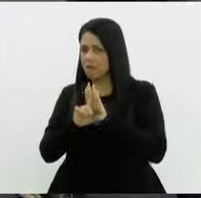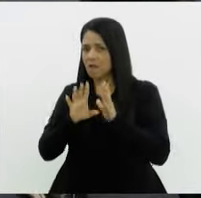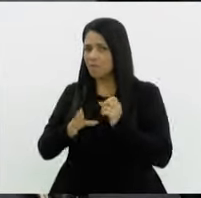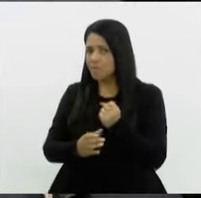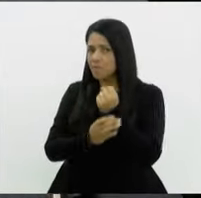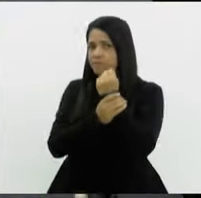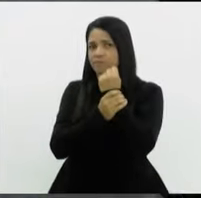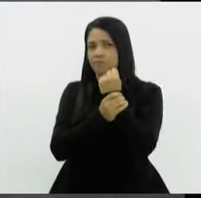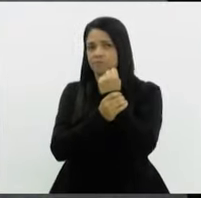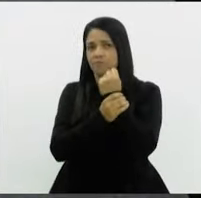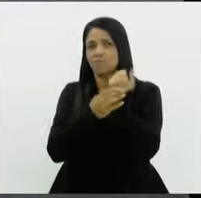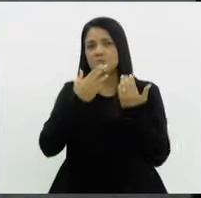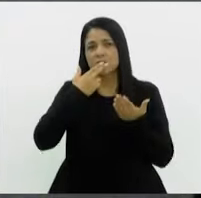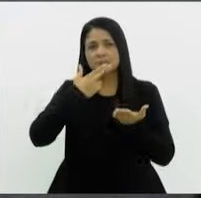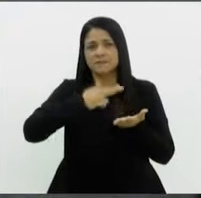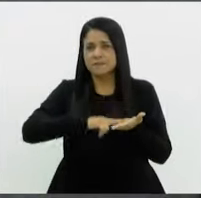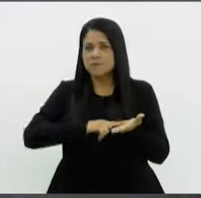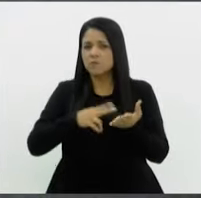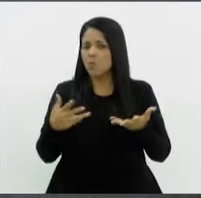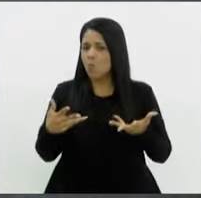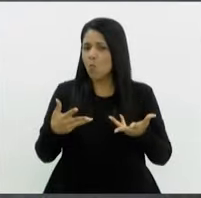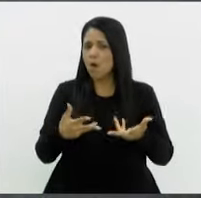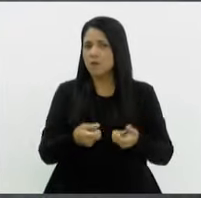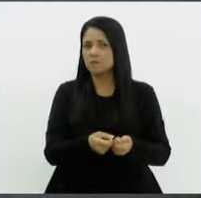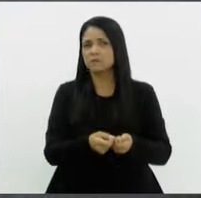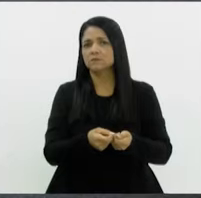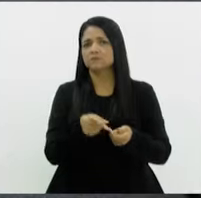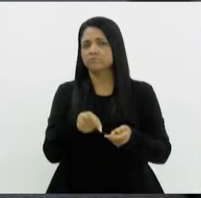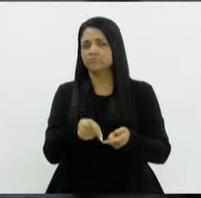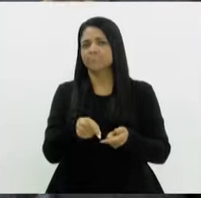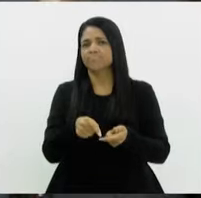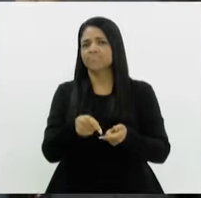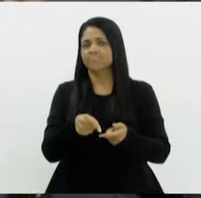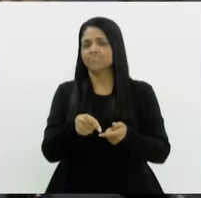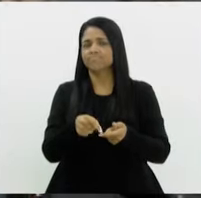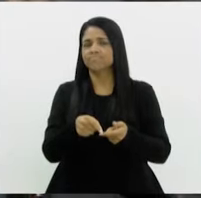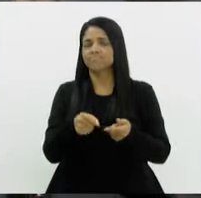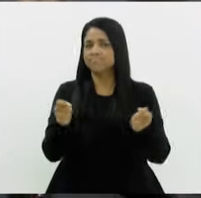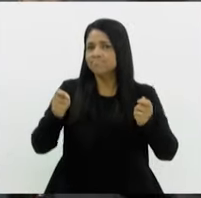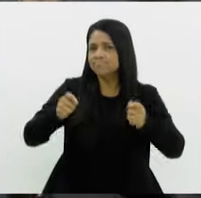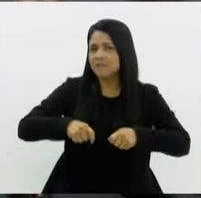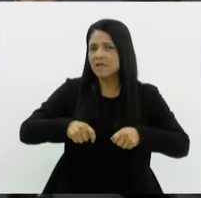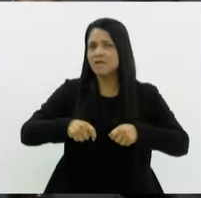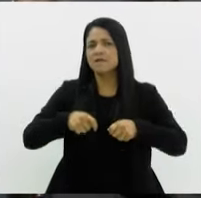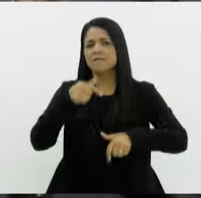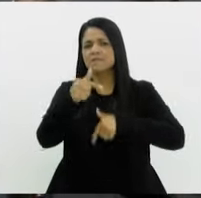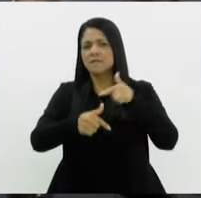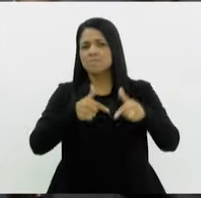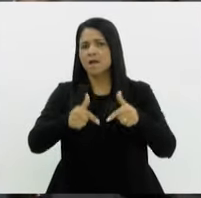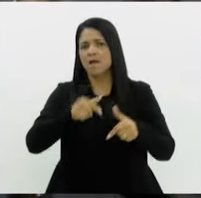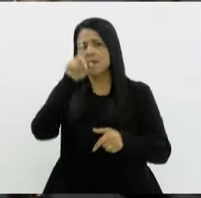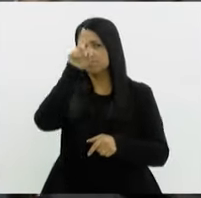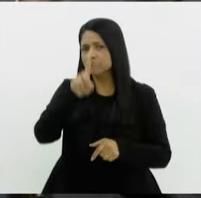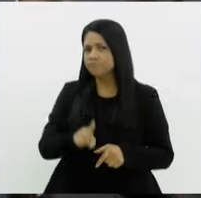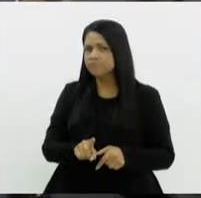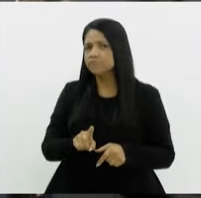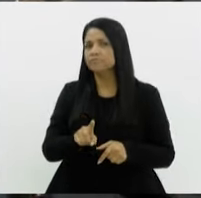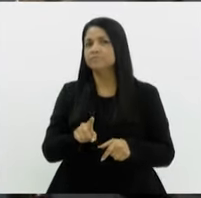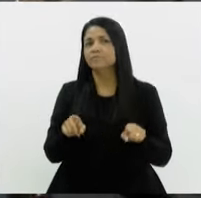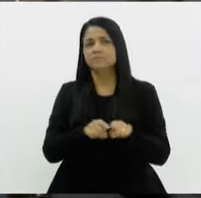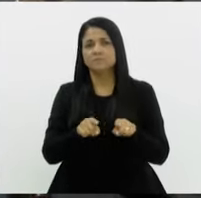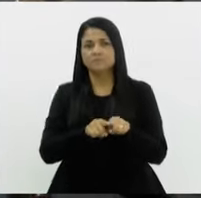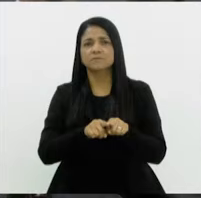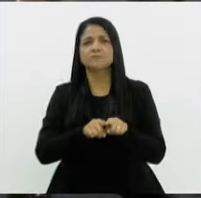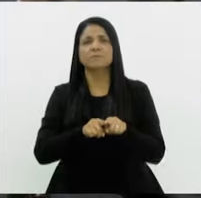garantindo selos de qualidade, que dão ali a possibilidade de trabalho digno. Nesse sentido